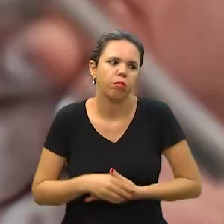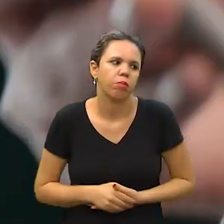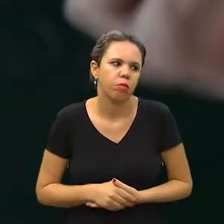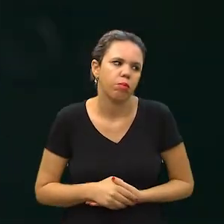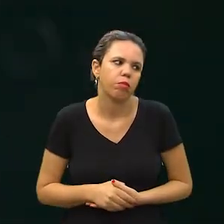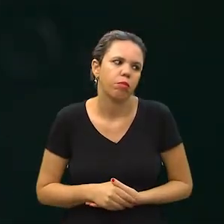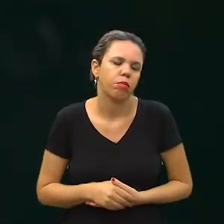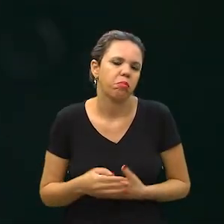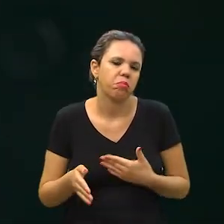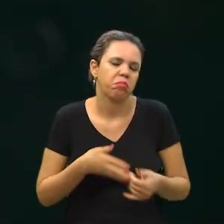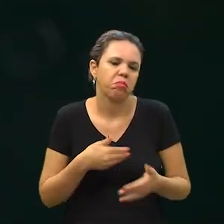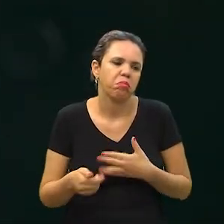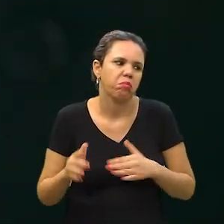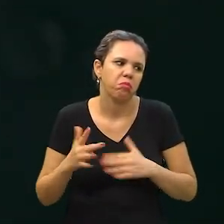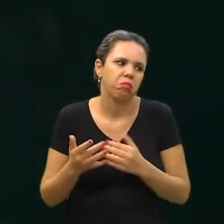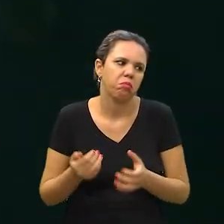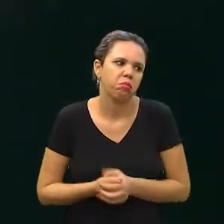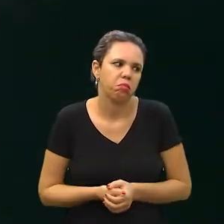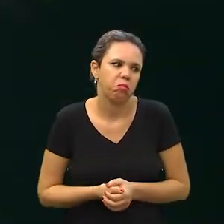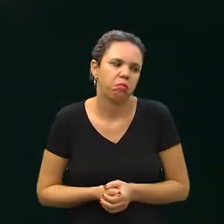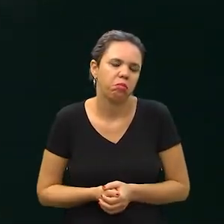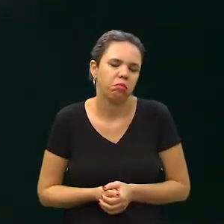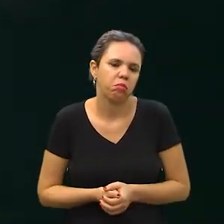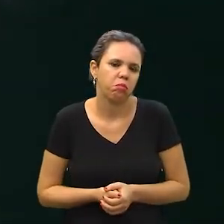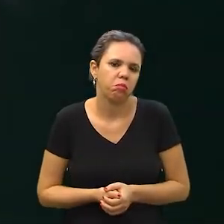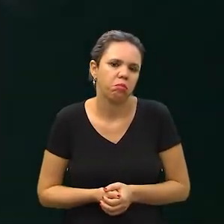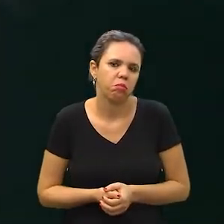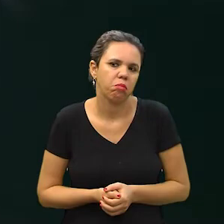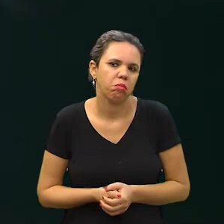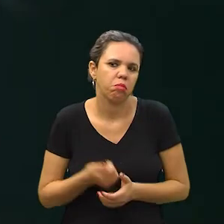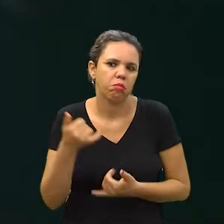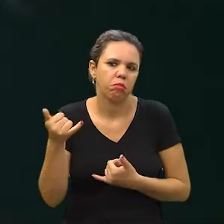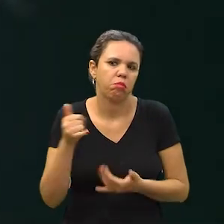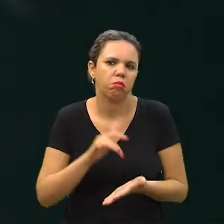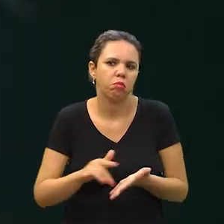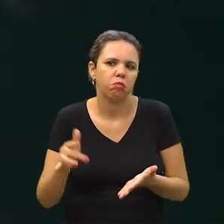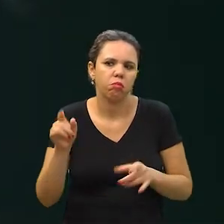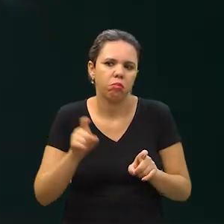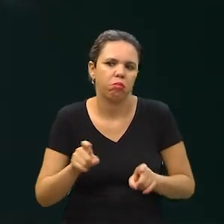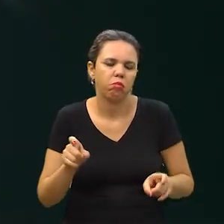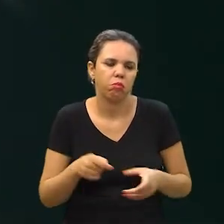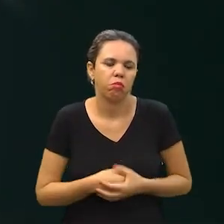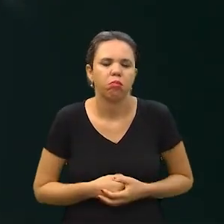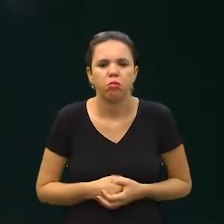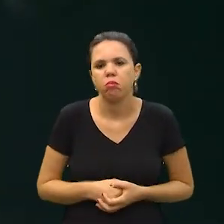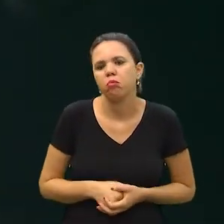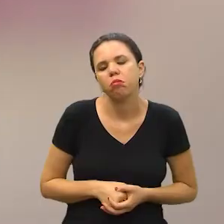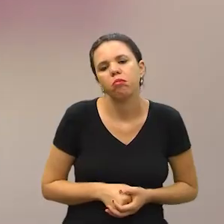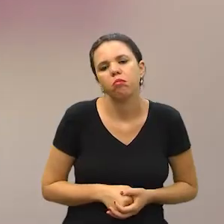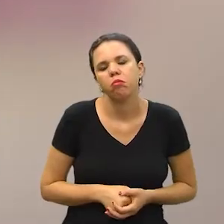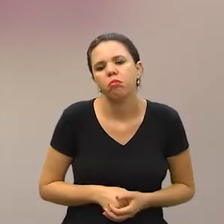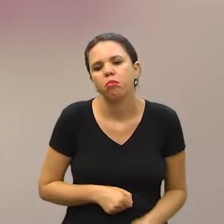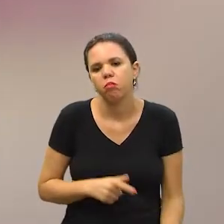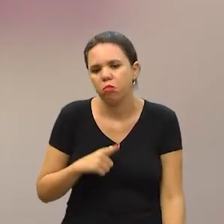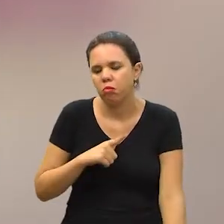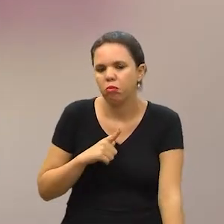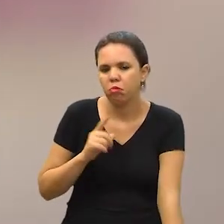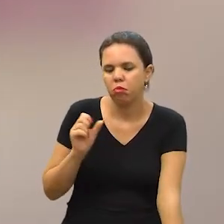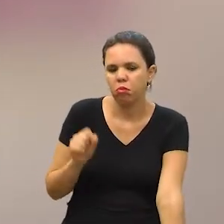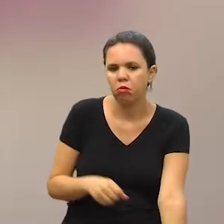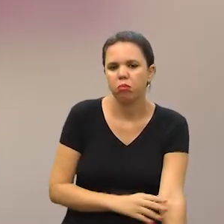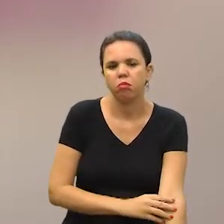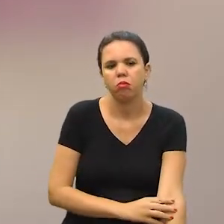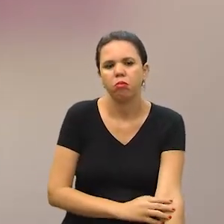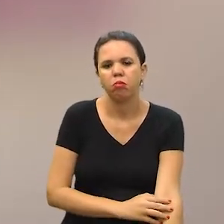seja ela qual for, né, redes sociais, celular, tablet, computador e tudo mais. Então, nós temos,